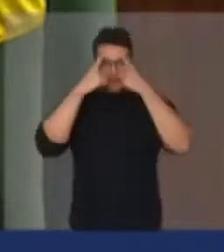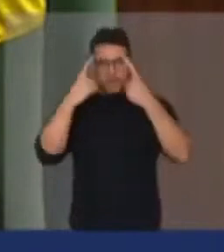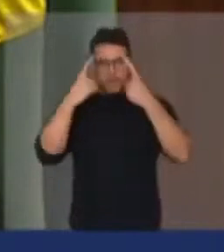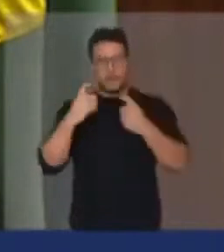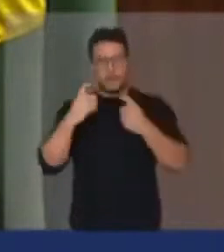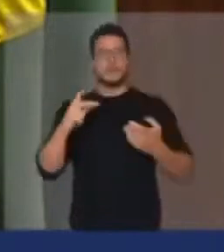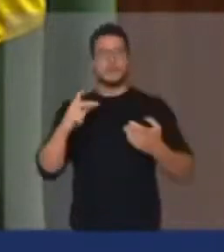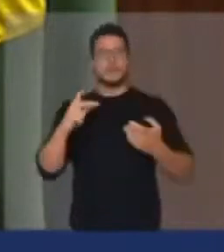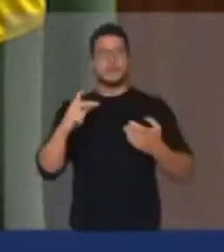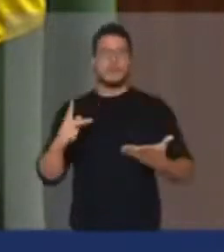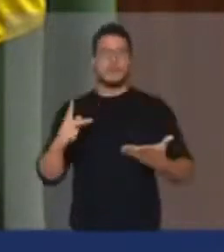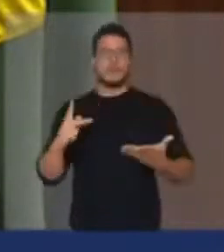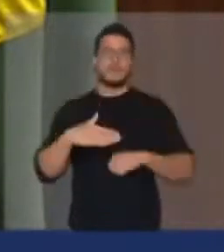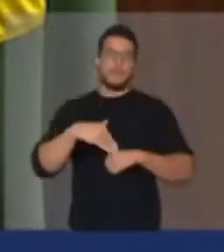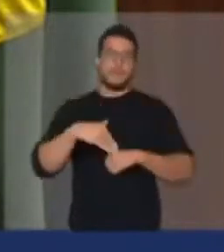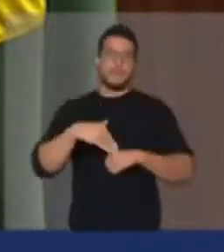discurso.